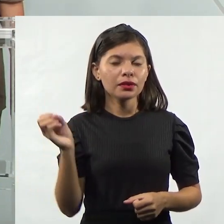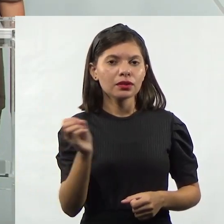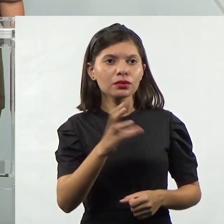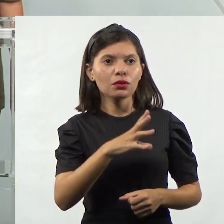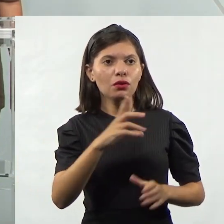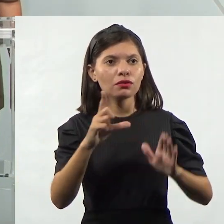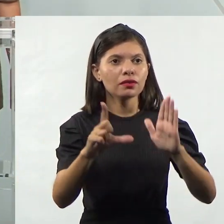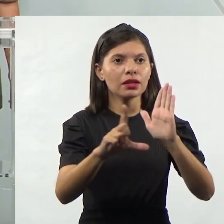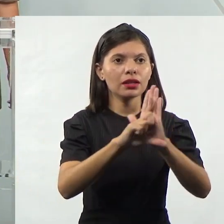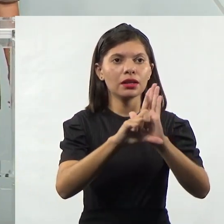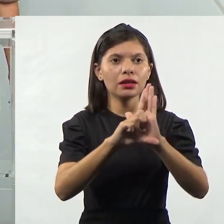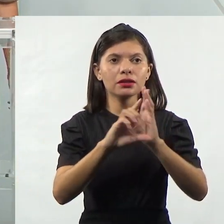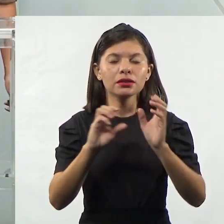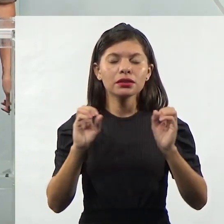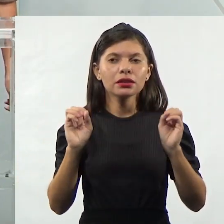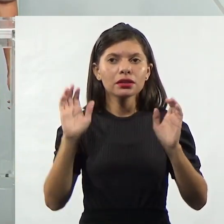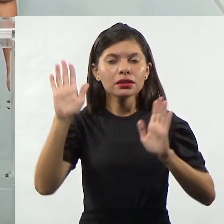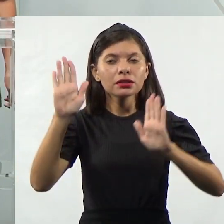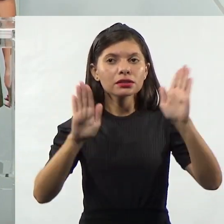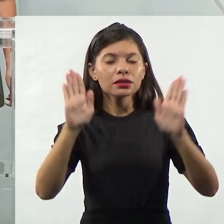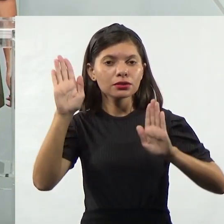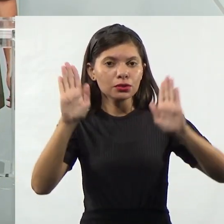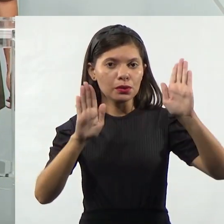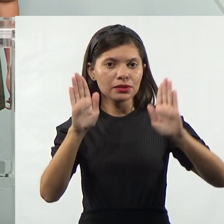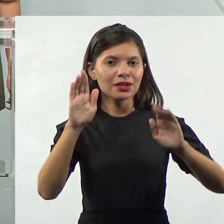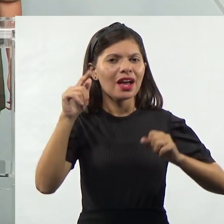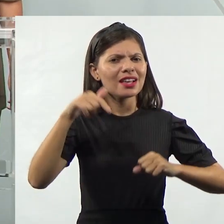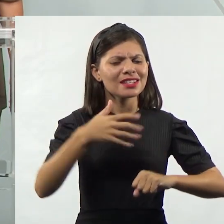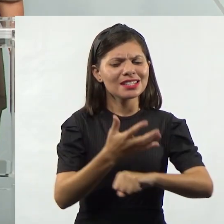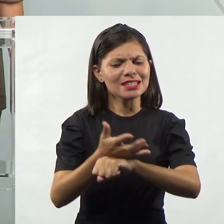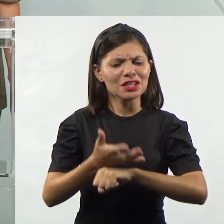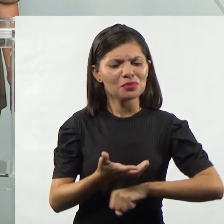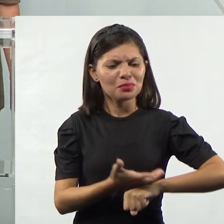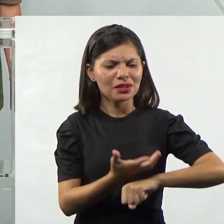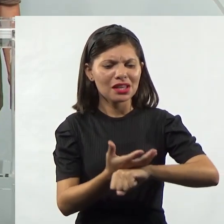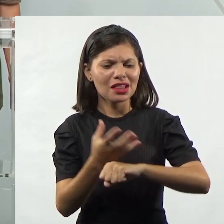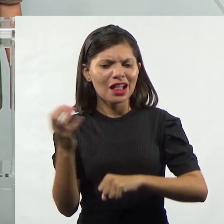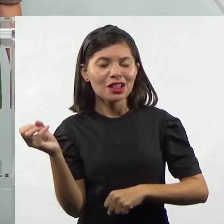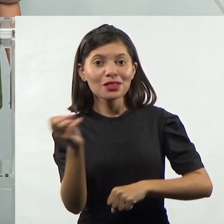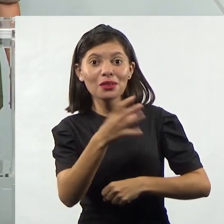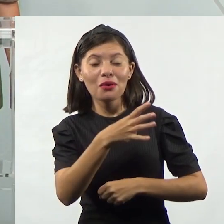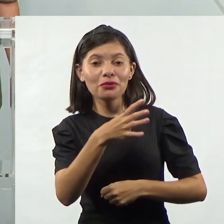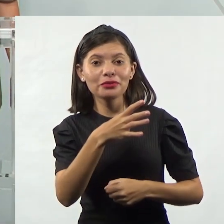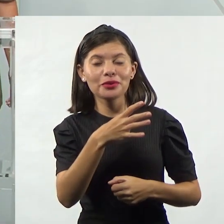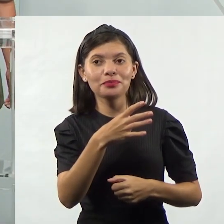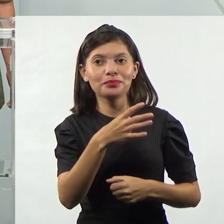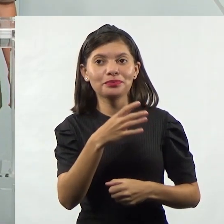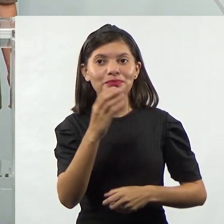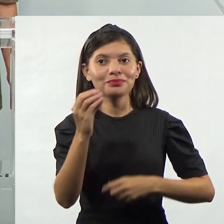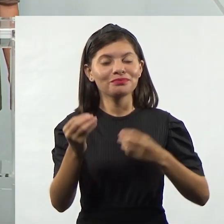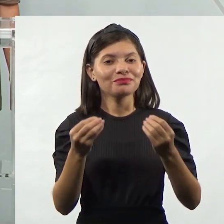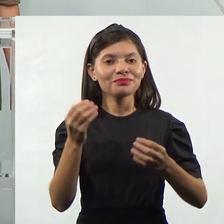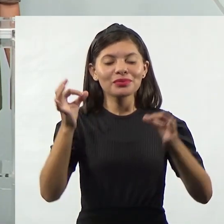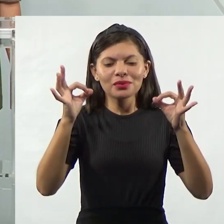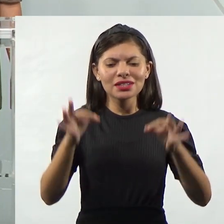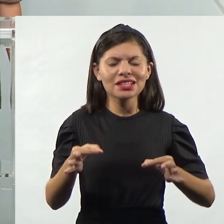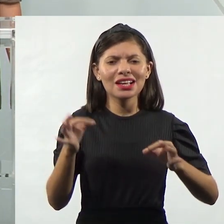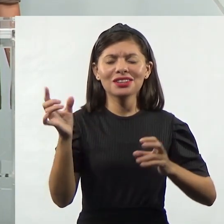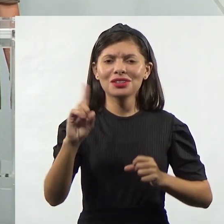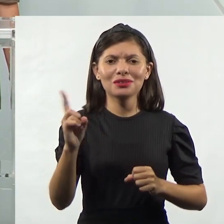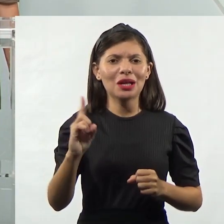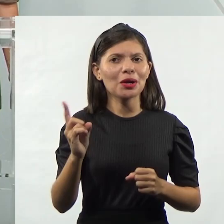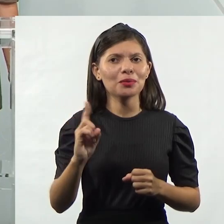abreviando, Nova Lei de Licitações, tá bom? A disciplina é tão recente que ainda não ficou